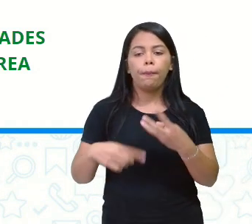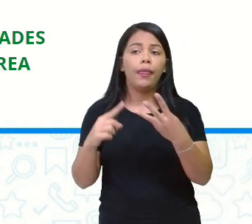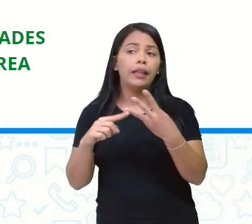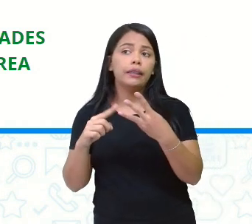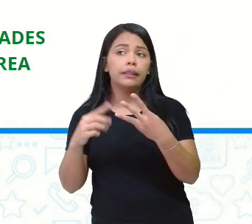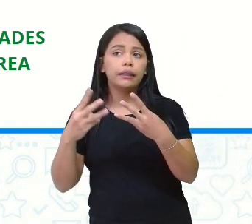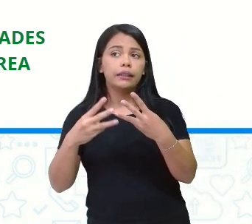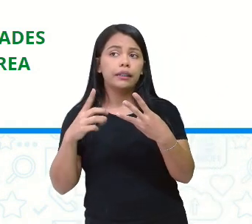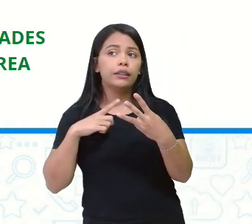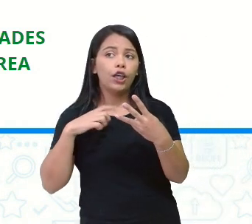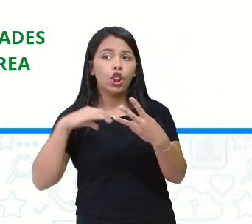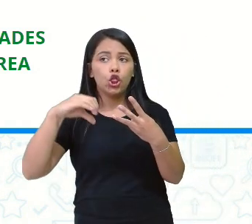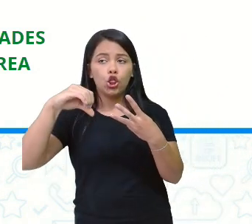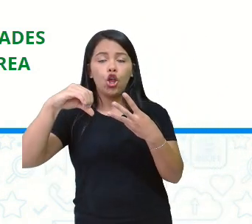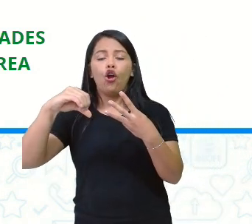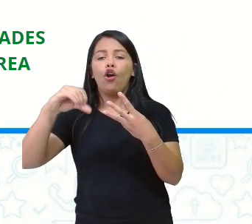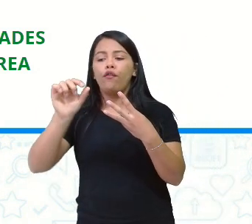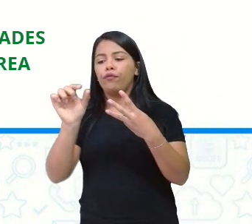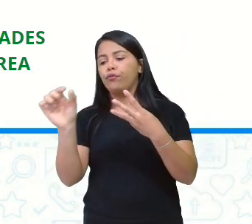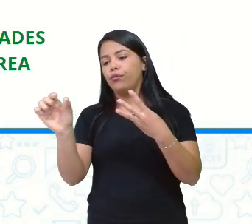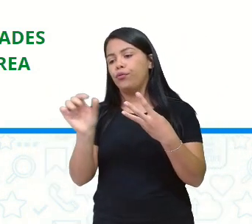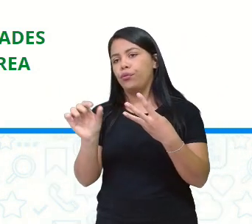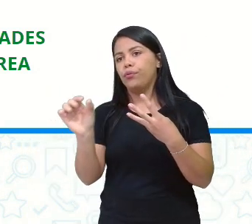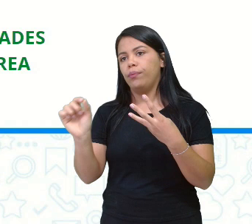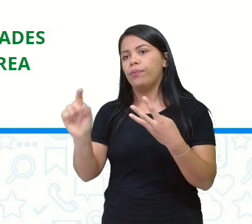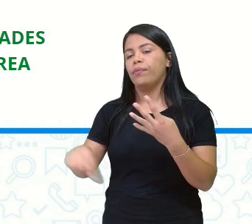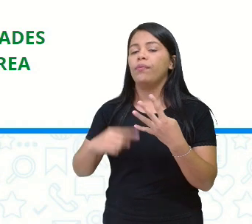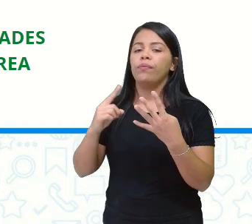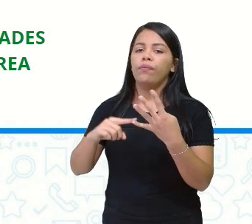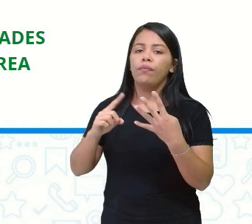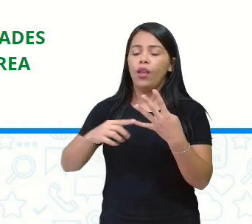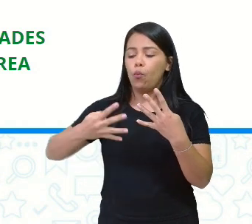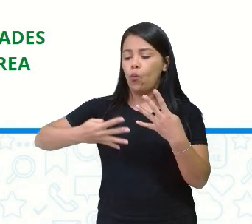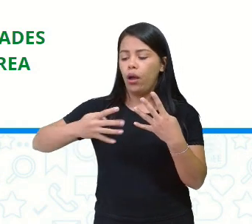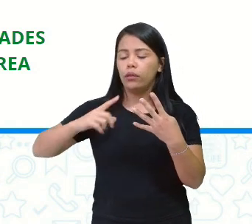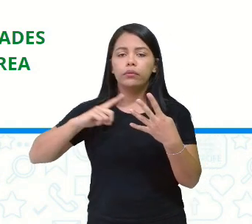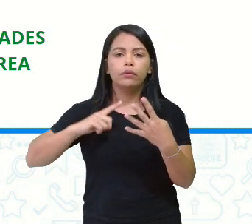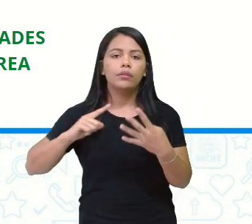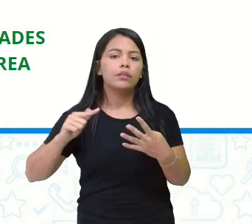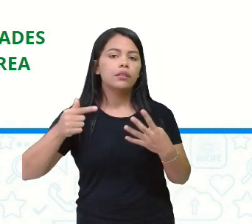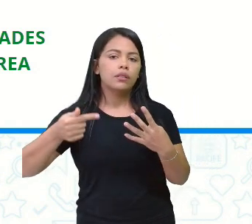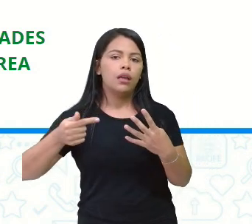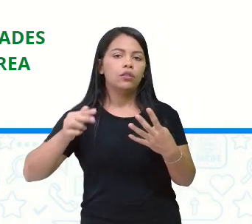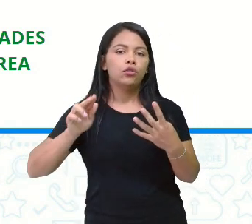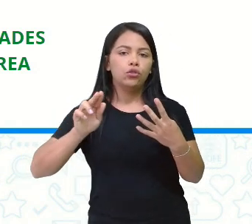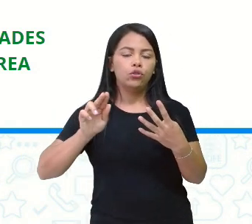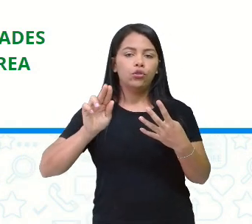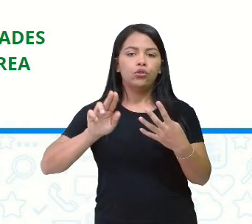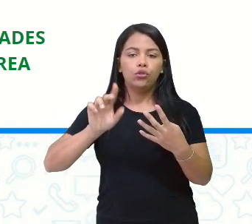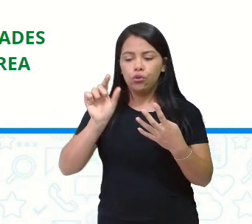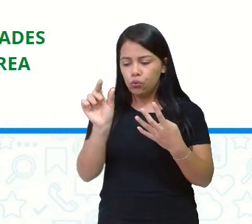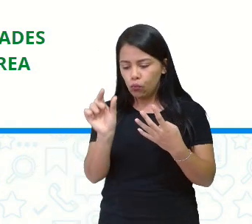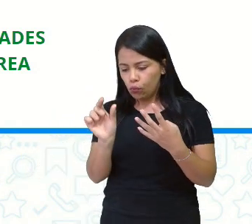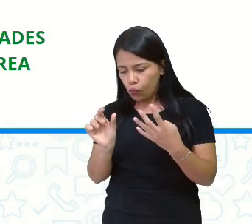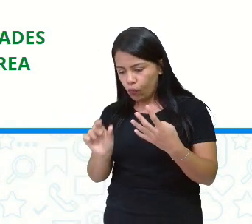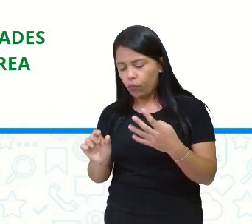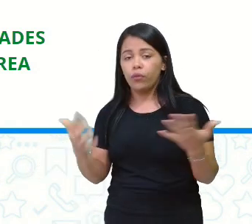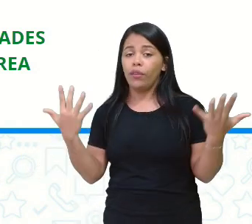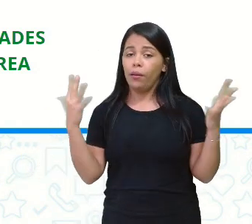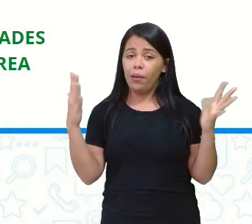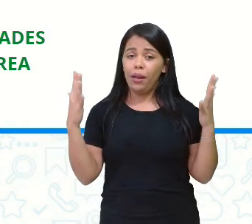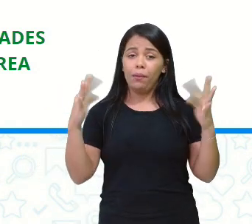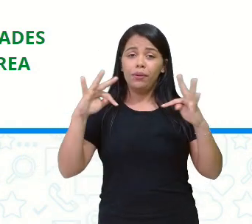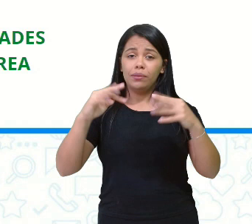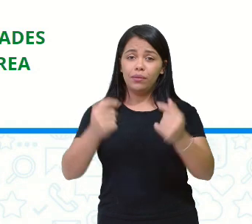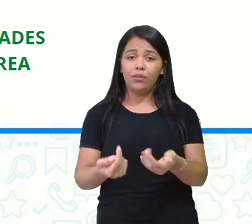3, 9 unidades de área. E a figura 4, 7 unidades de área. Parabéns para